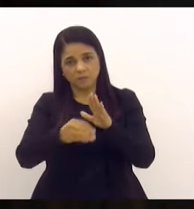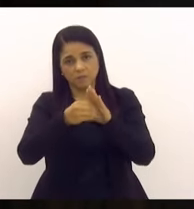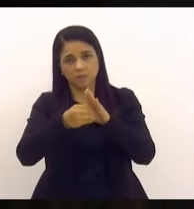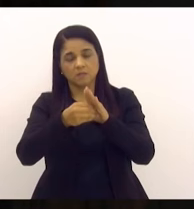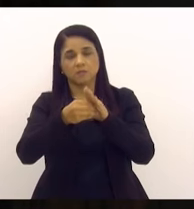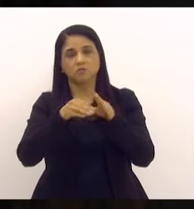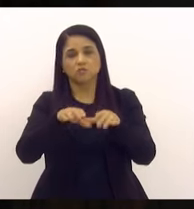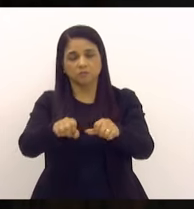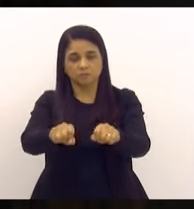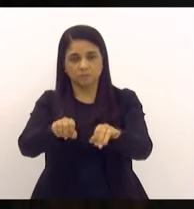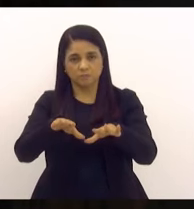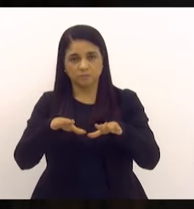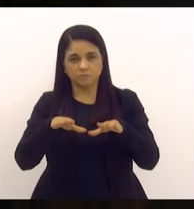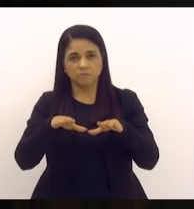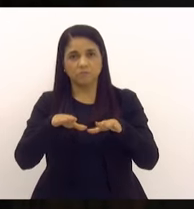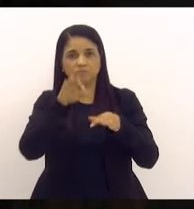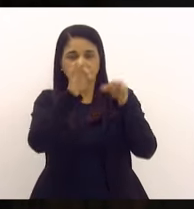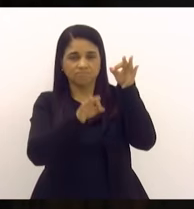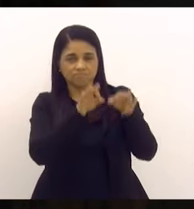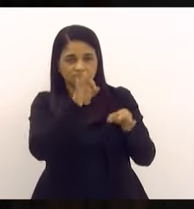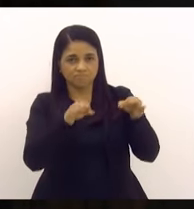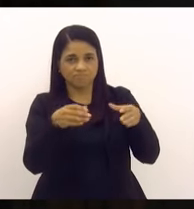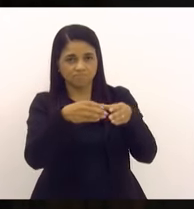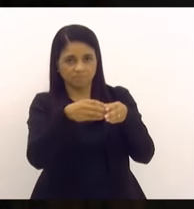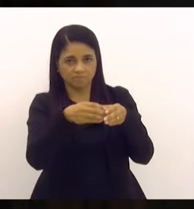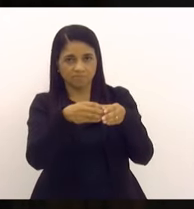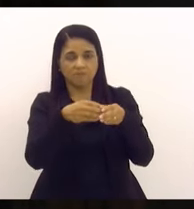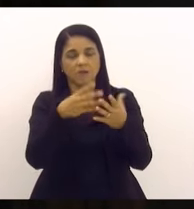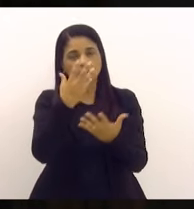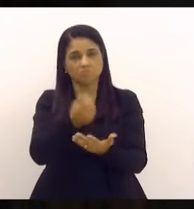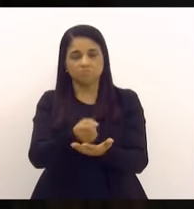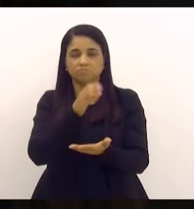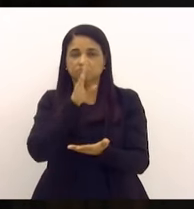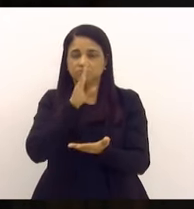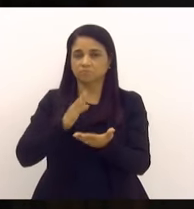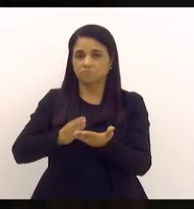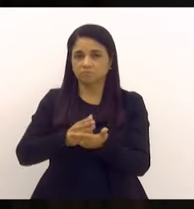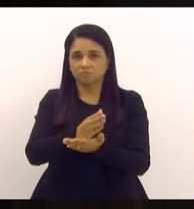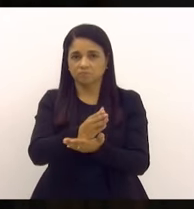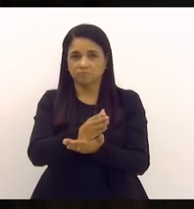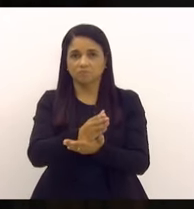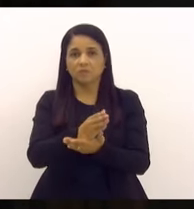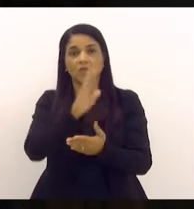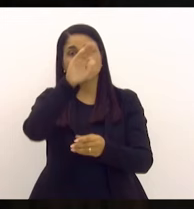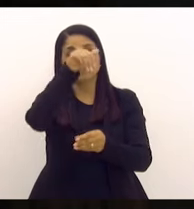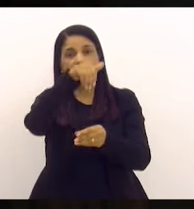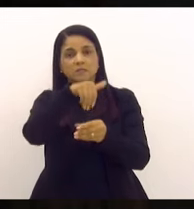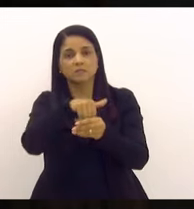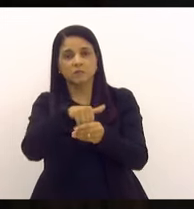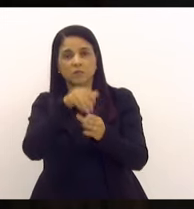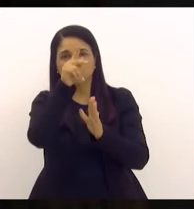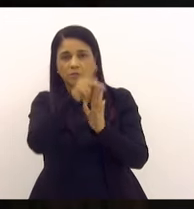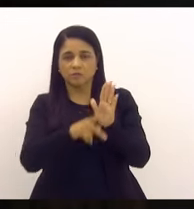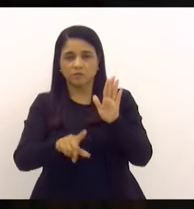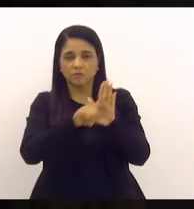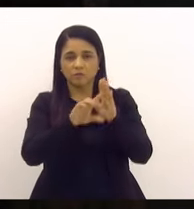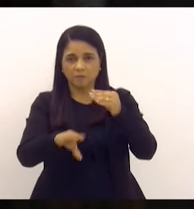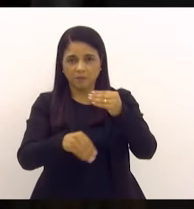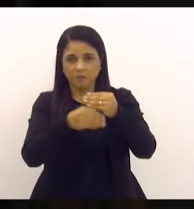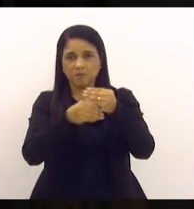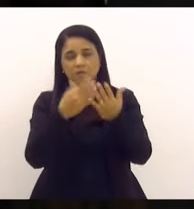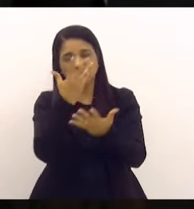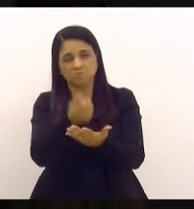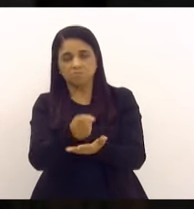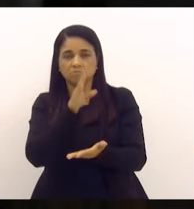Comissão de Constituição e Justiça. Senhores que aprovam, permaneçam como estão. Aprovado. Em votação, projeto assim emendado. Senhores que